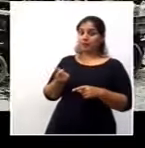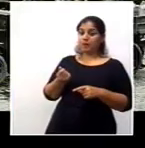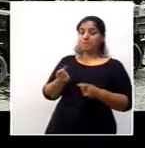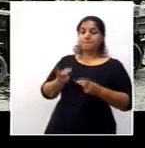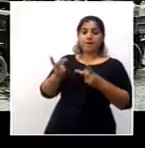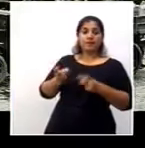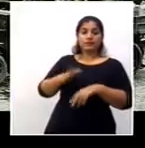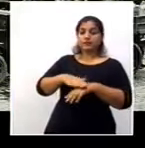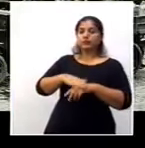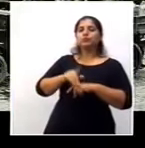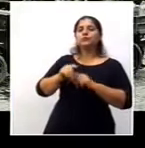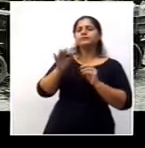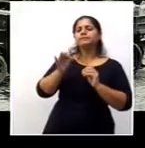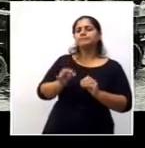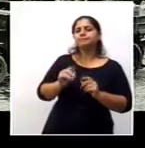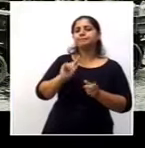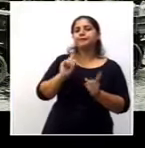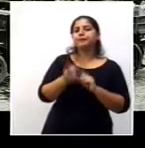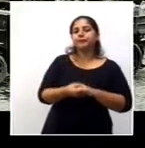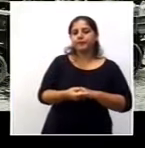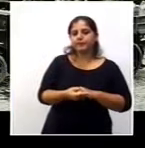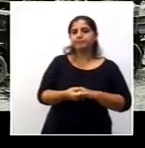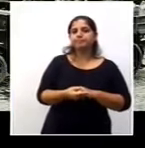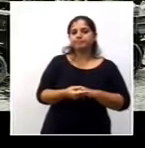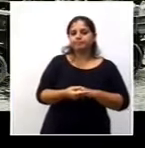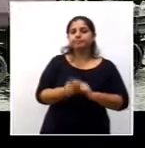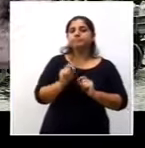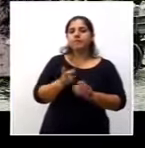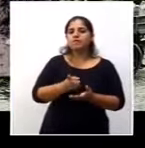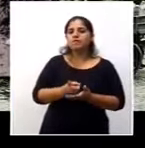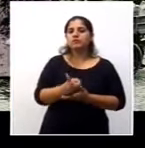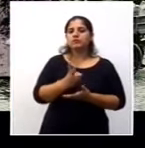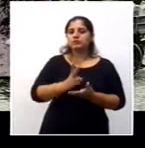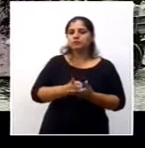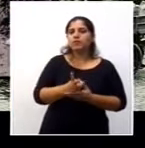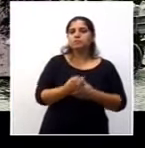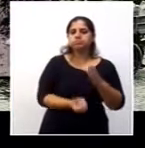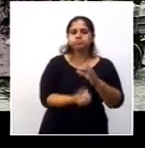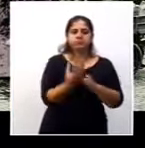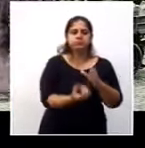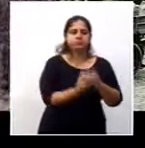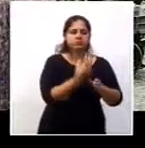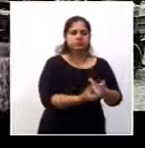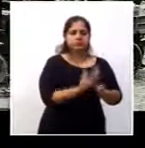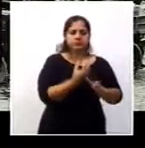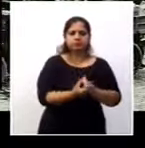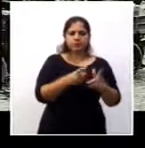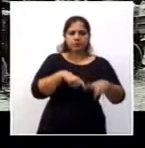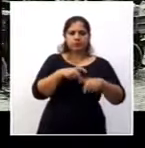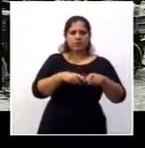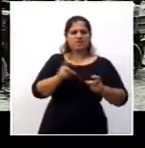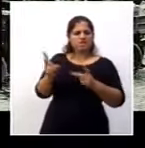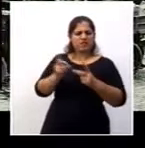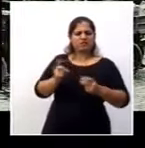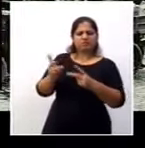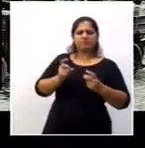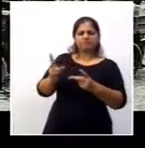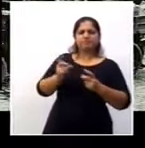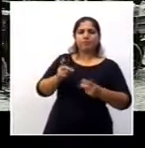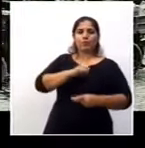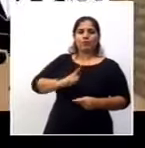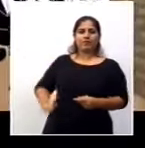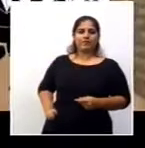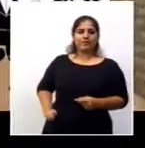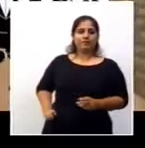produção, fizeram justamente o contrário. Continuaram abrindo novas lavouras só para vender o excedente para o